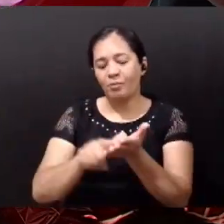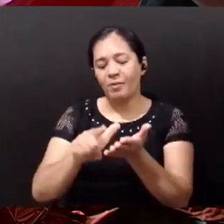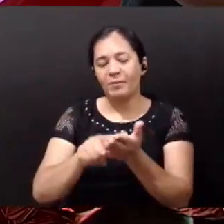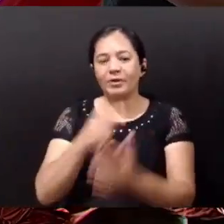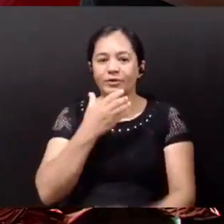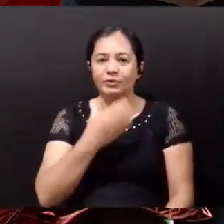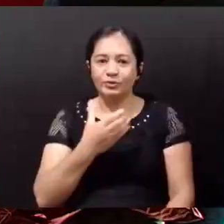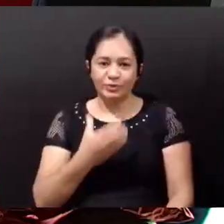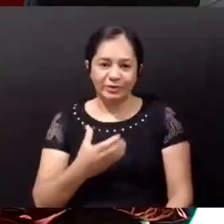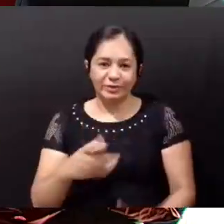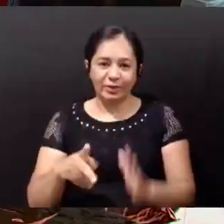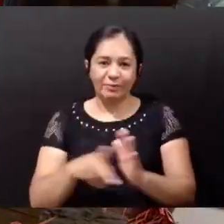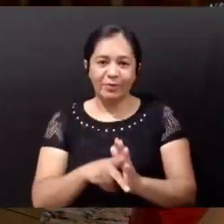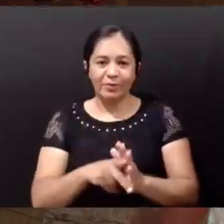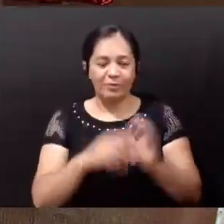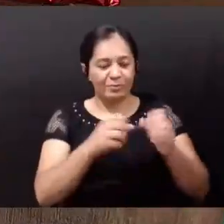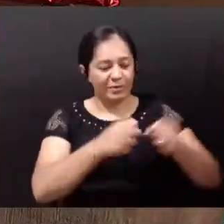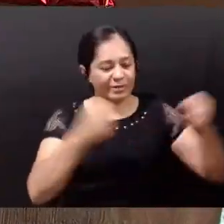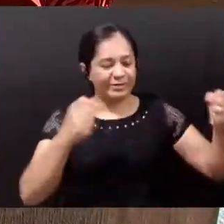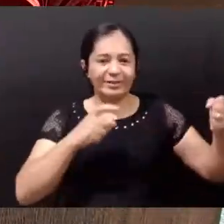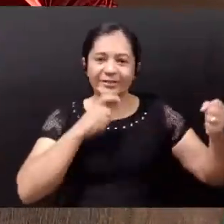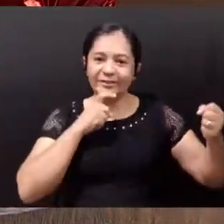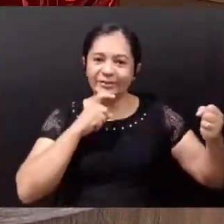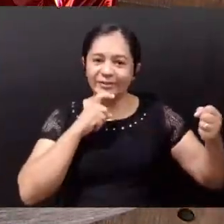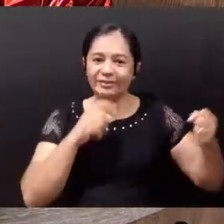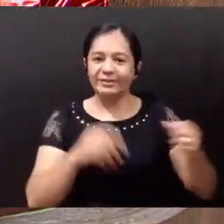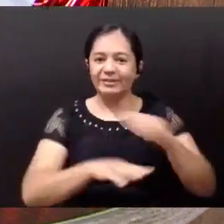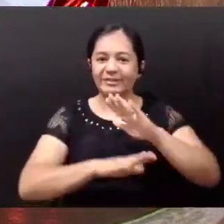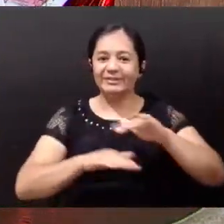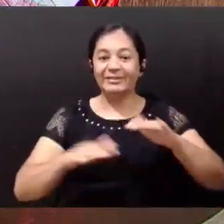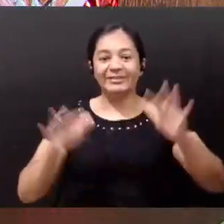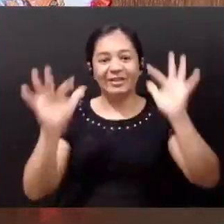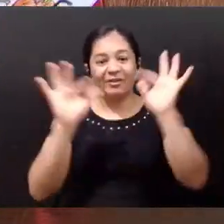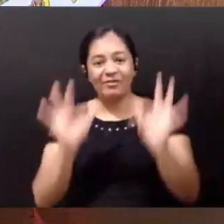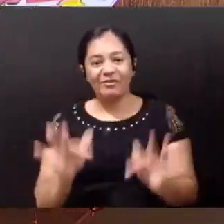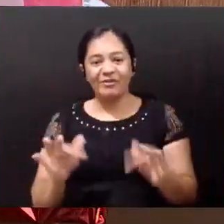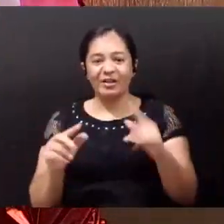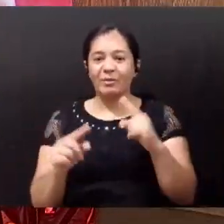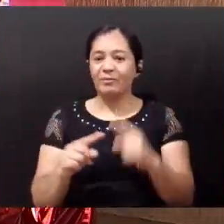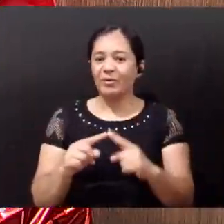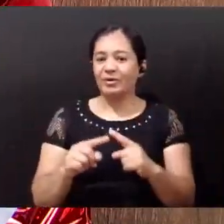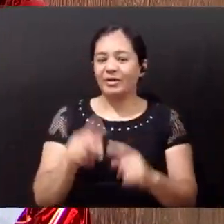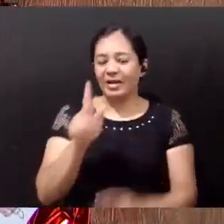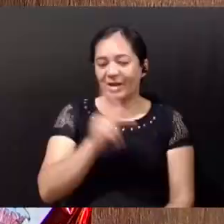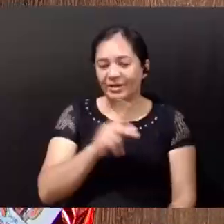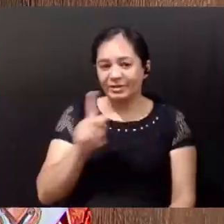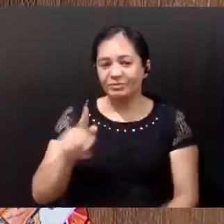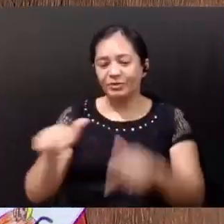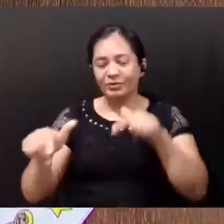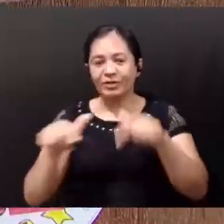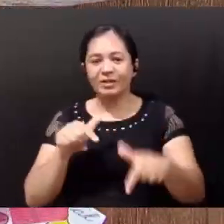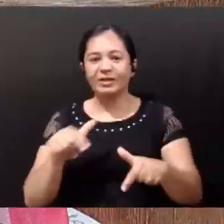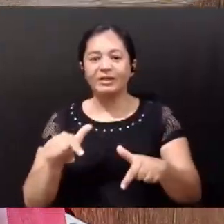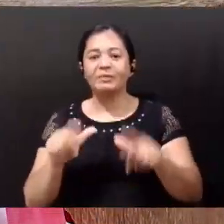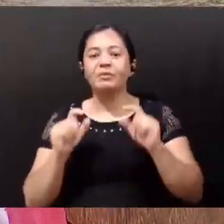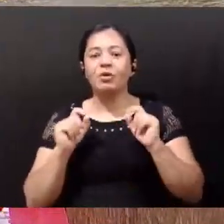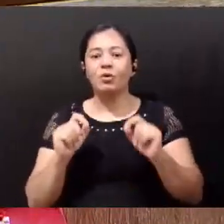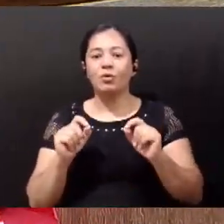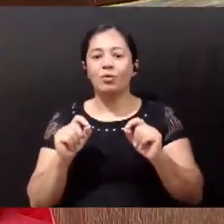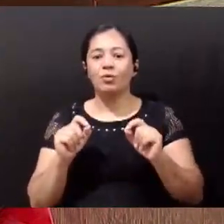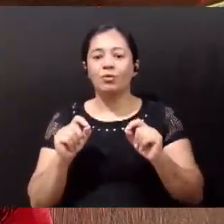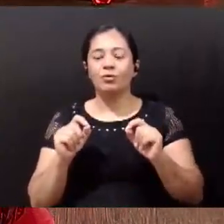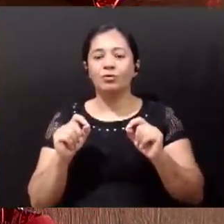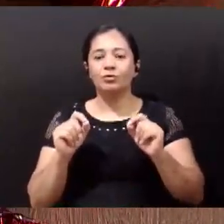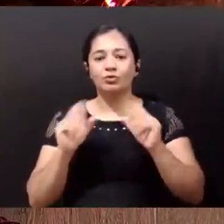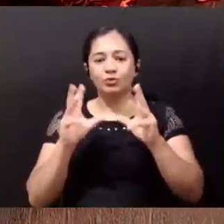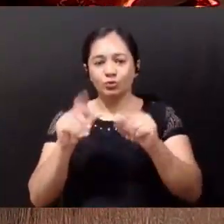Solidária, né, e as crianças ficam muito contentes porque aí as professoras trabalham toda essa questão